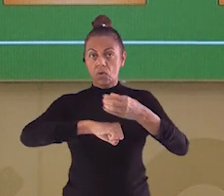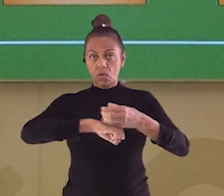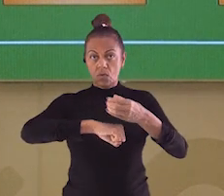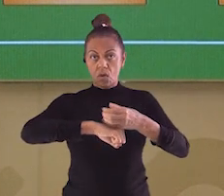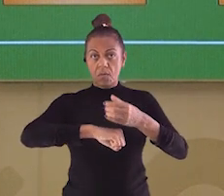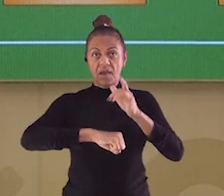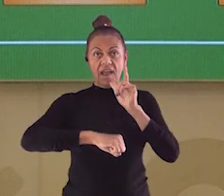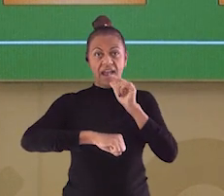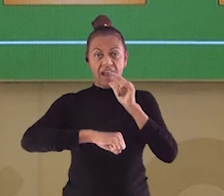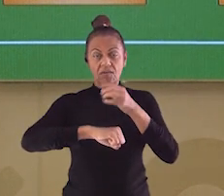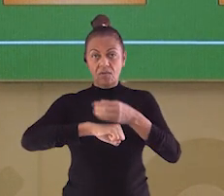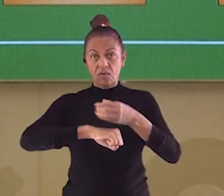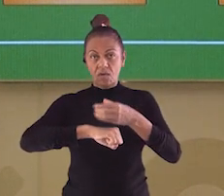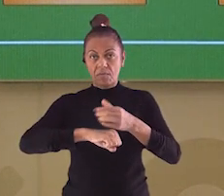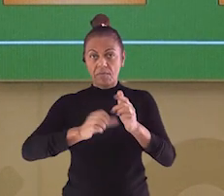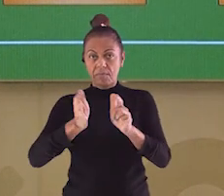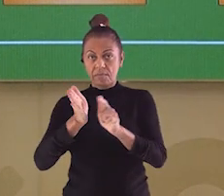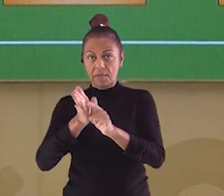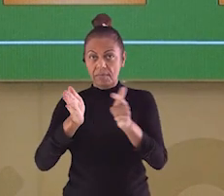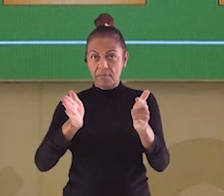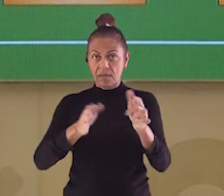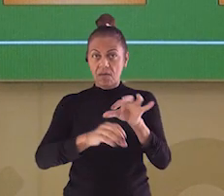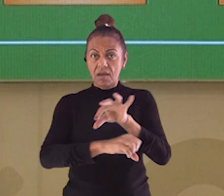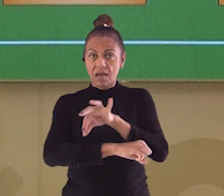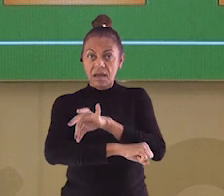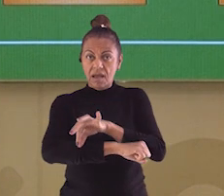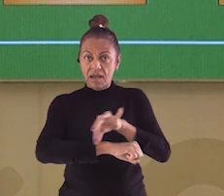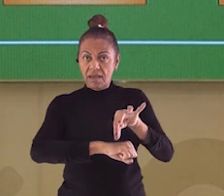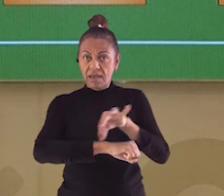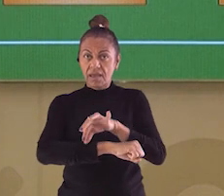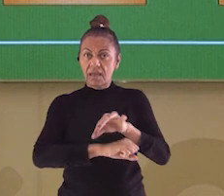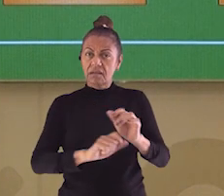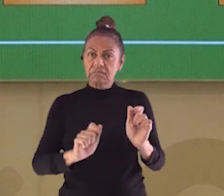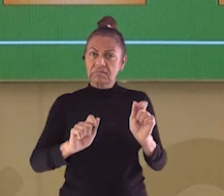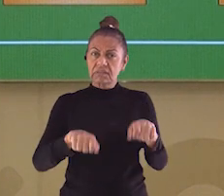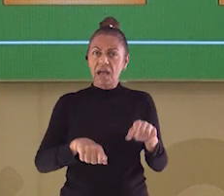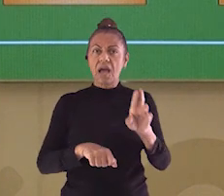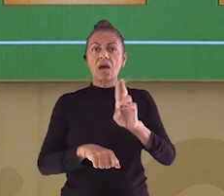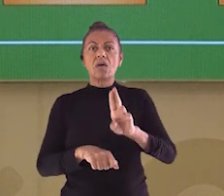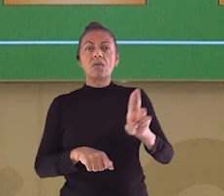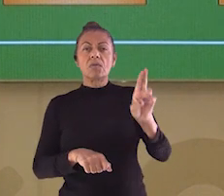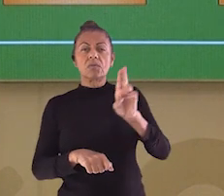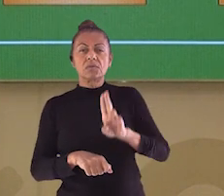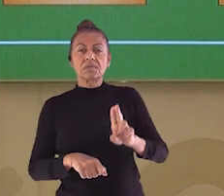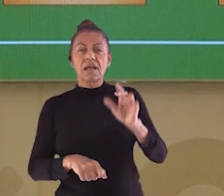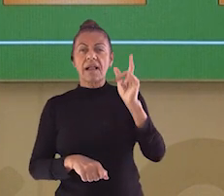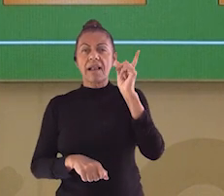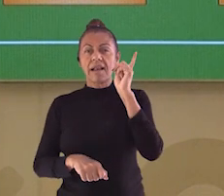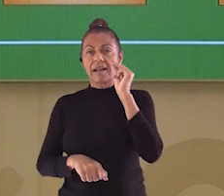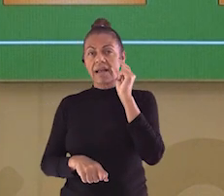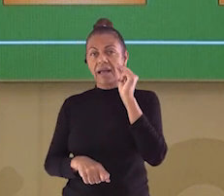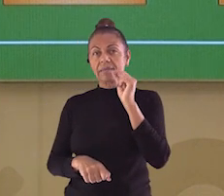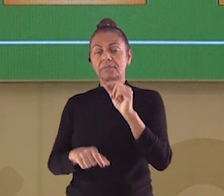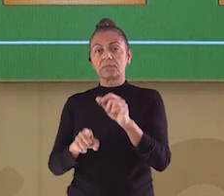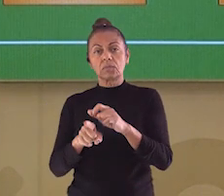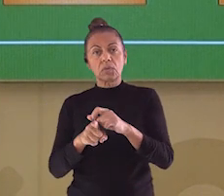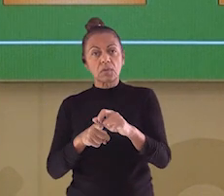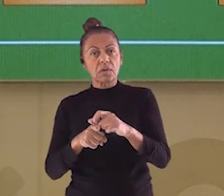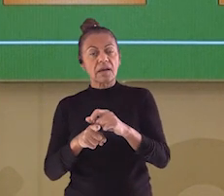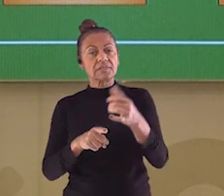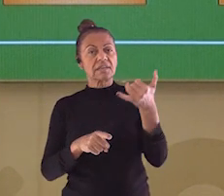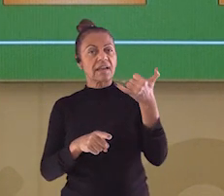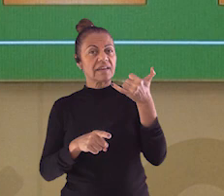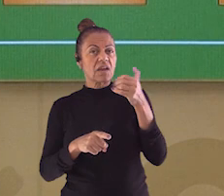um copo com água, uma folha de papel, a régua, você pode usar um lápis, utilizar também uma